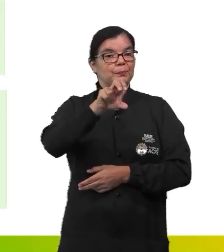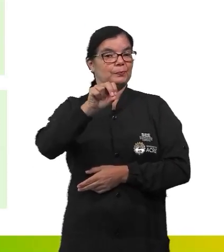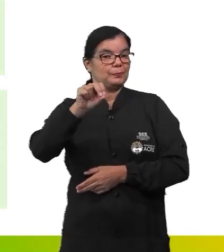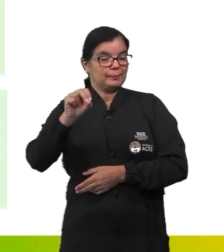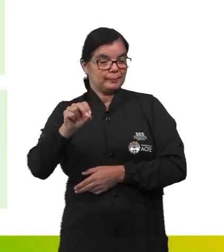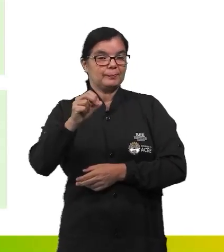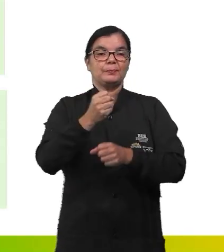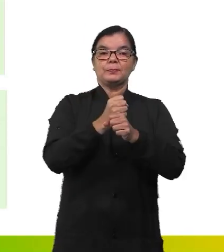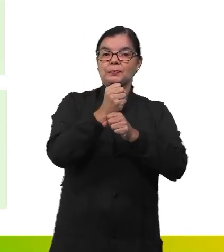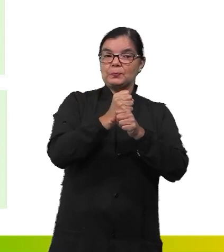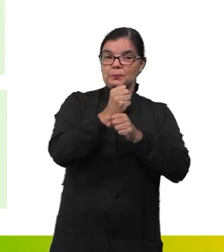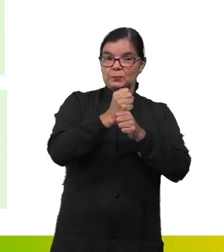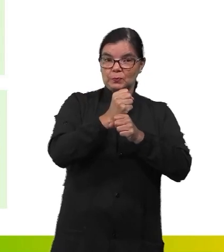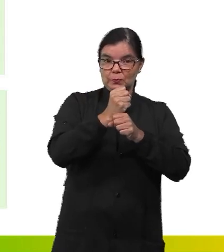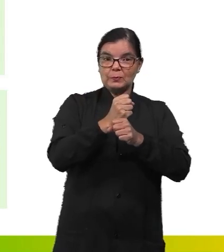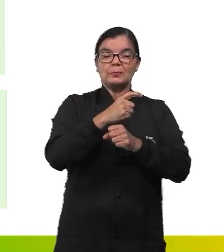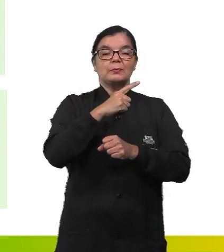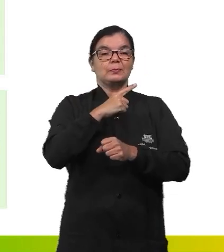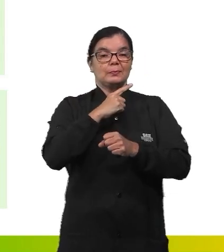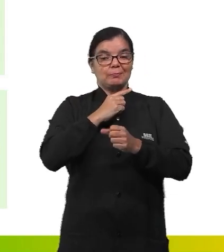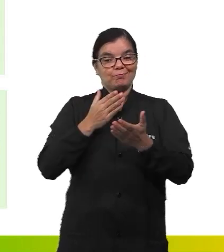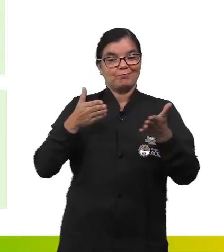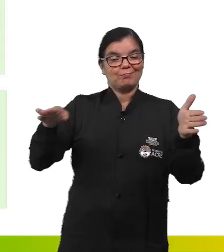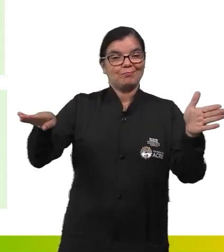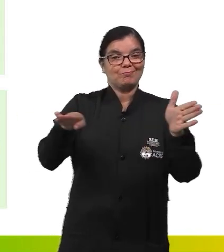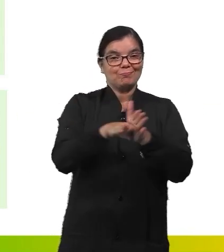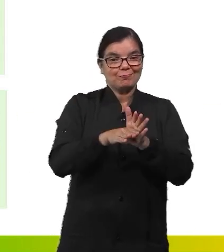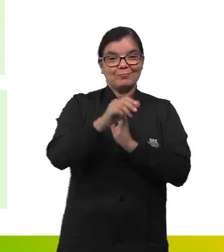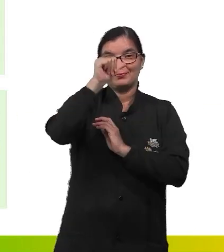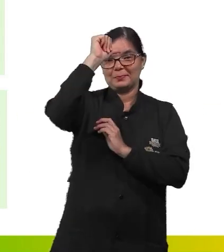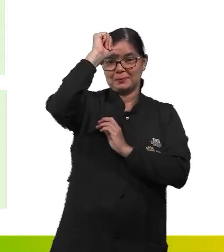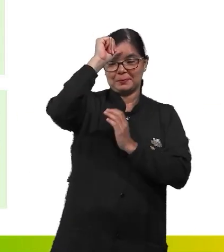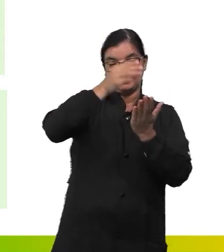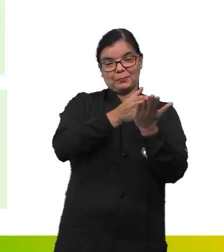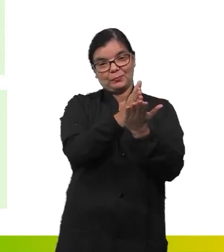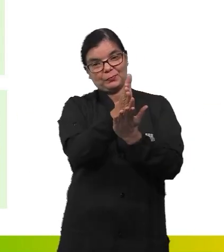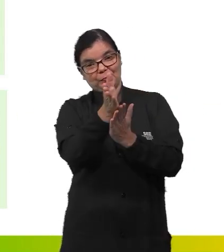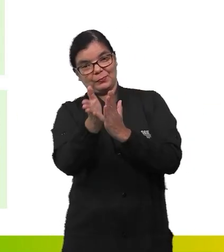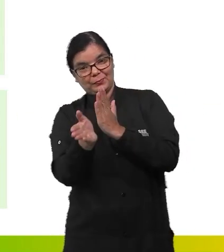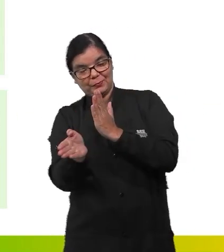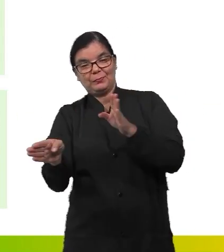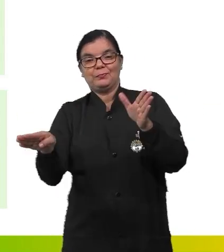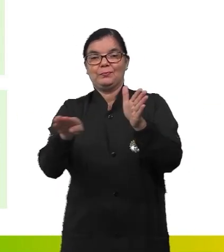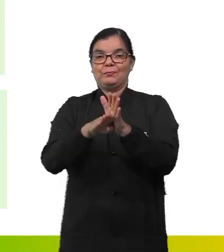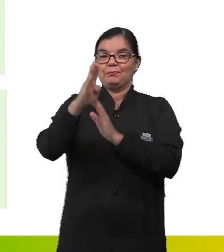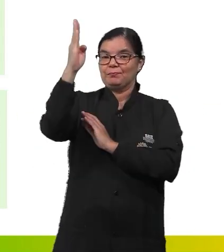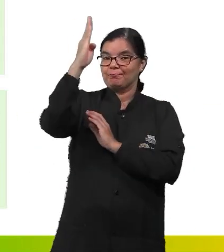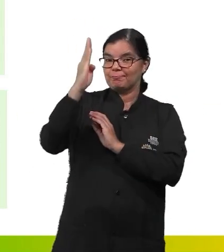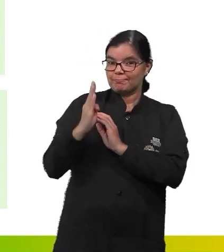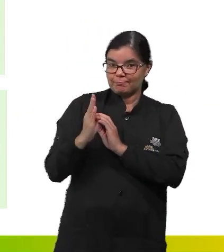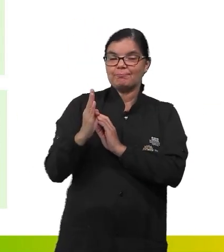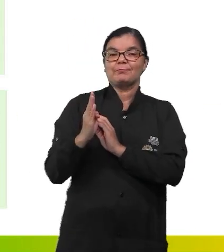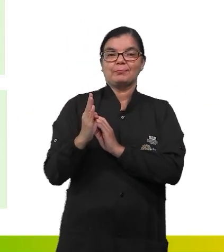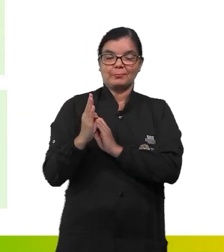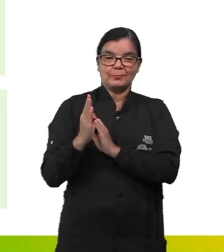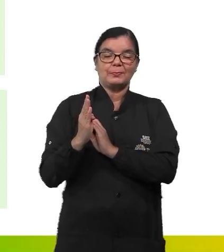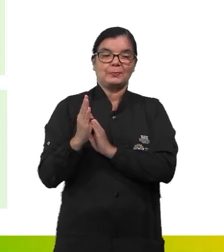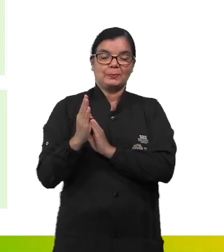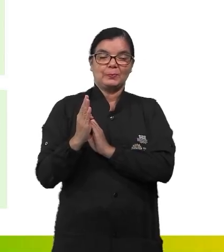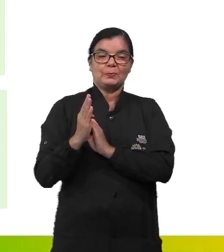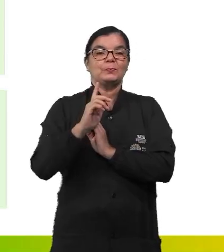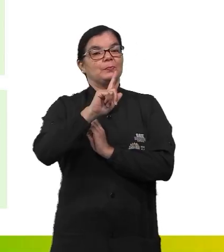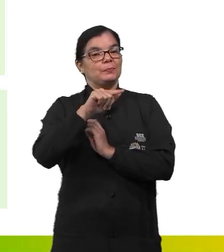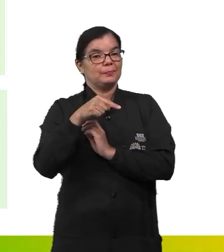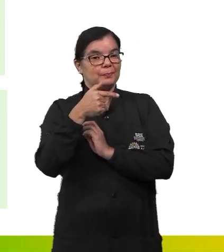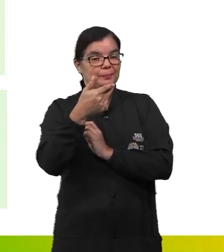durante uma expedição que iria até as Índias e acabou desviando para a costa dessa nova terra que mais